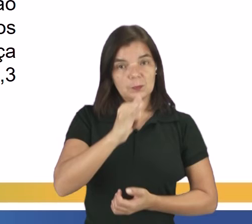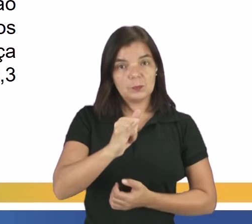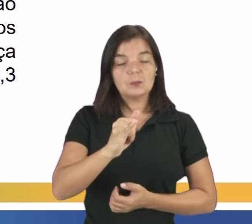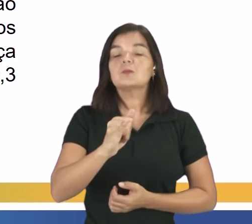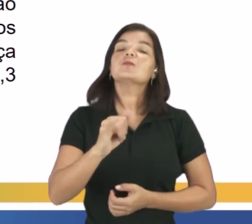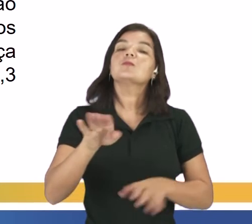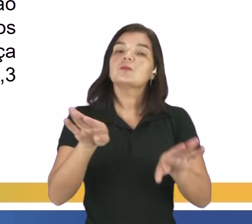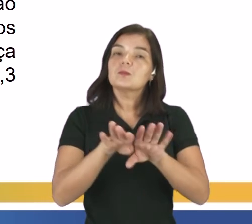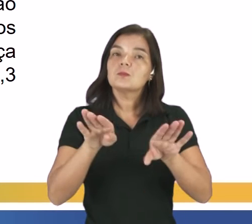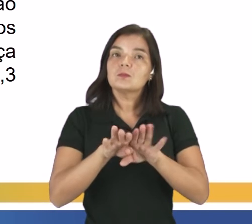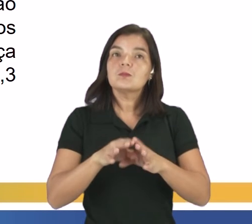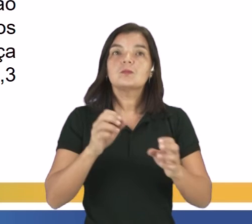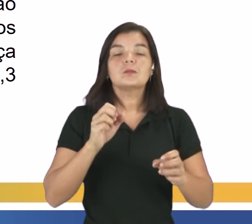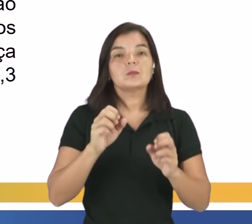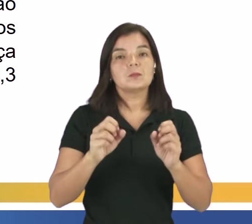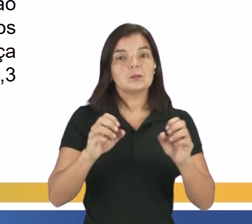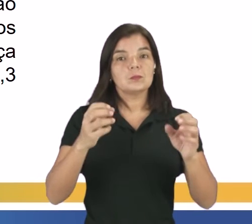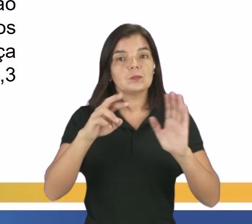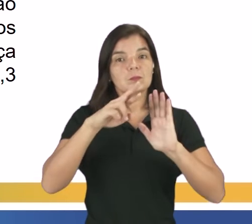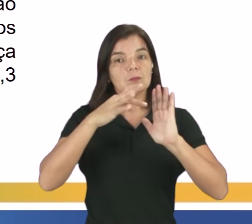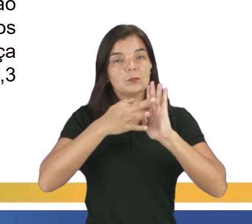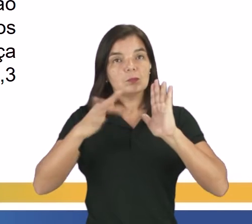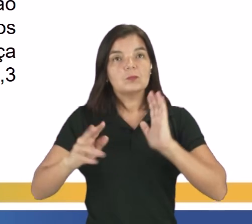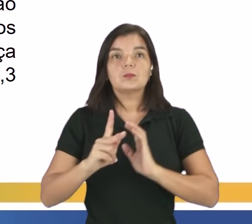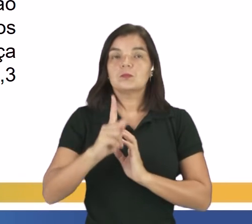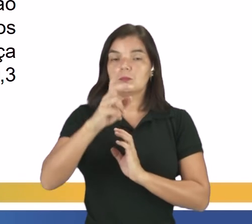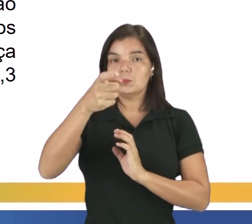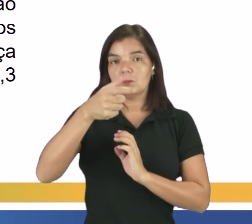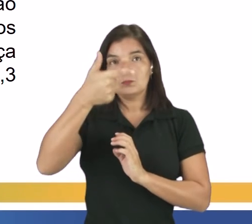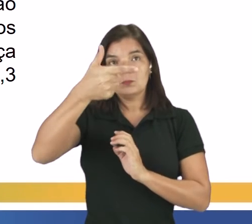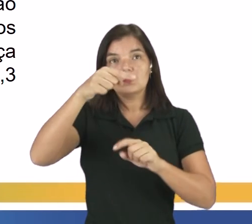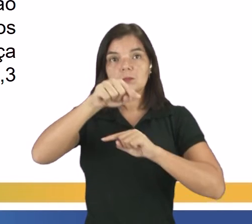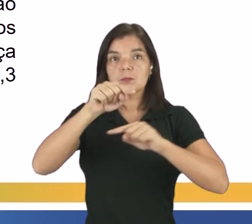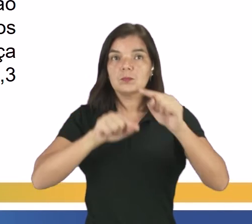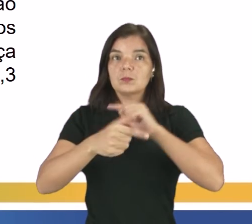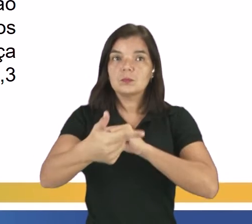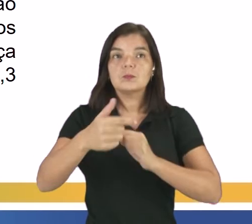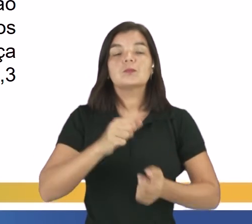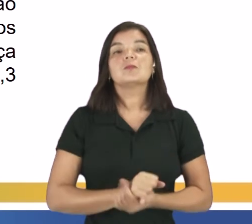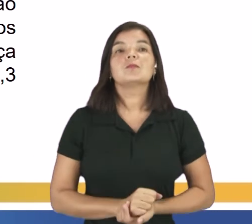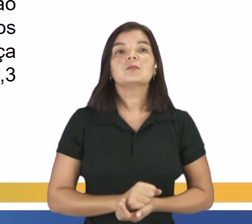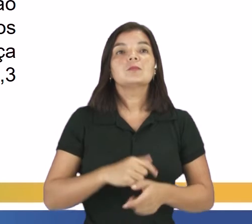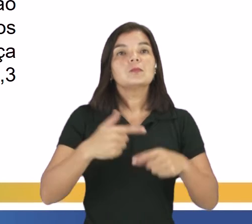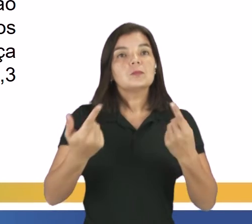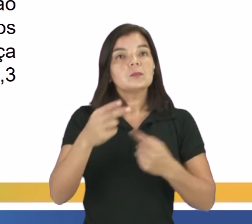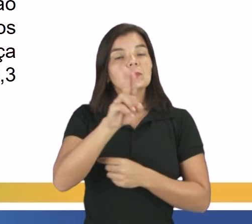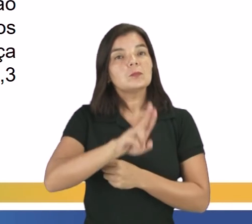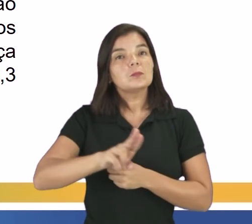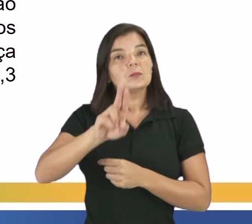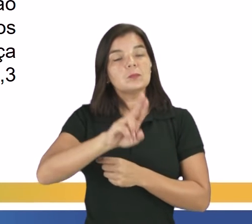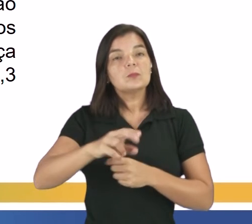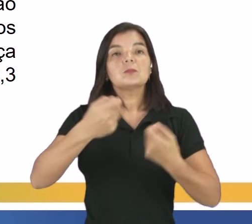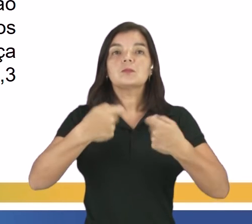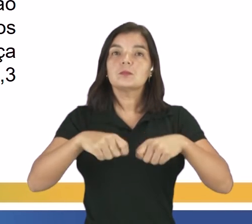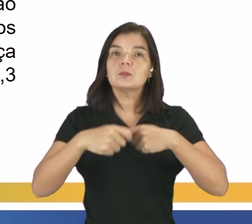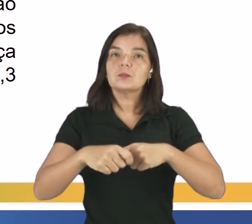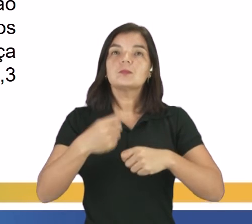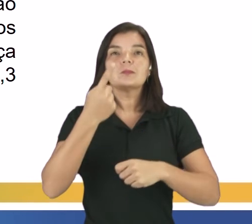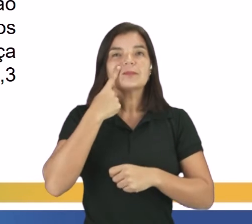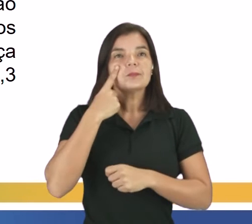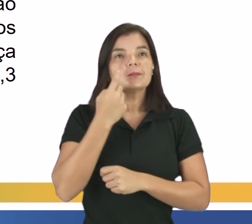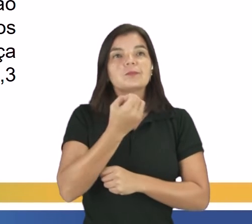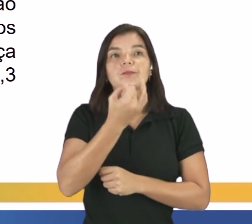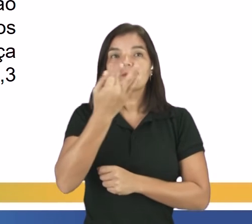potencial elástica pode ser calculada pela equação Kx ao quadrado sobre 2. Entretanto, para usá-la,